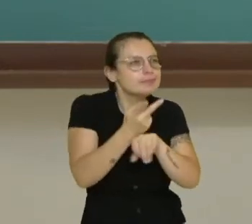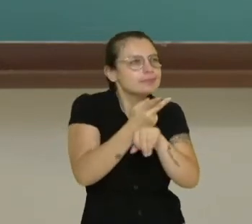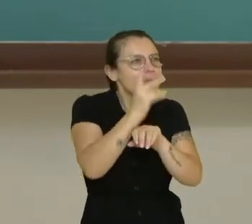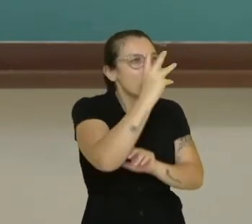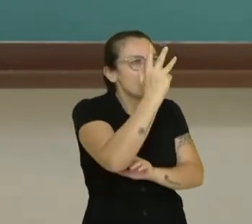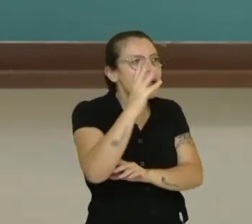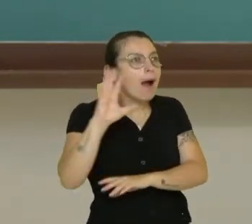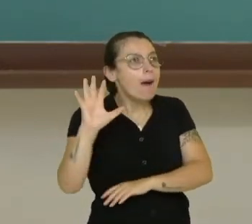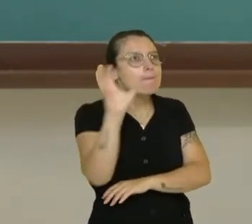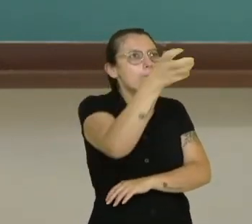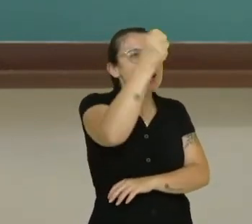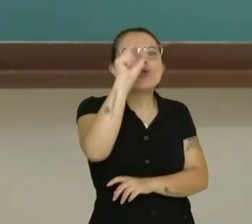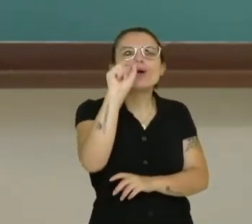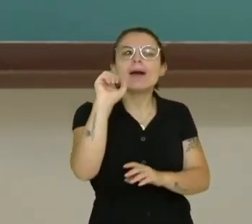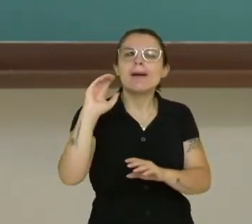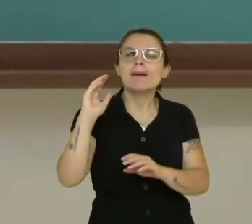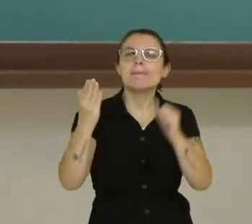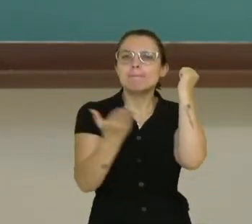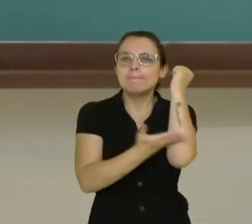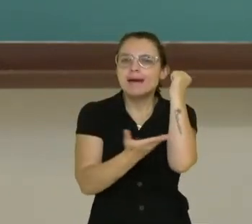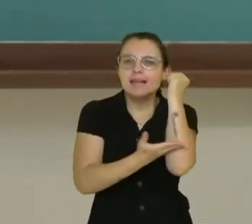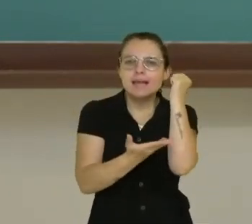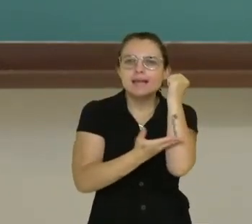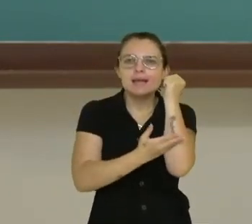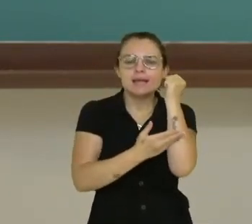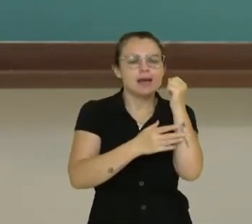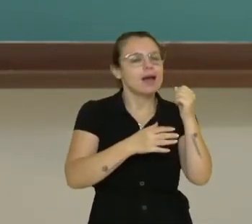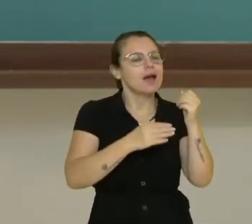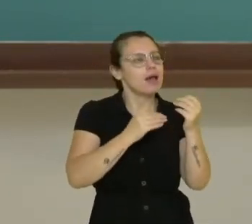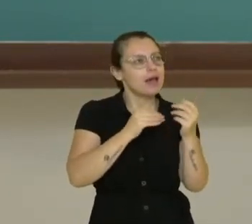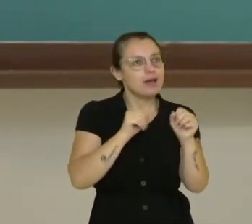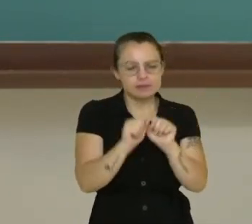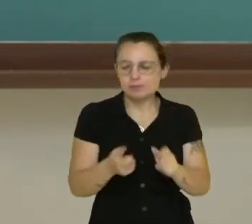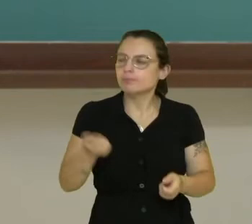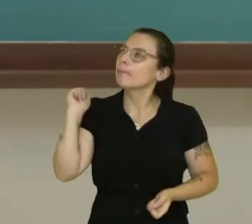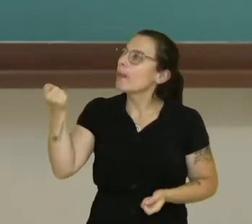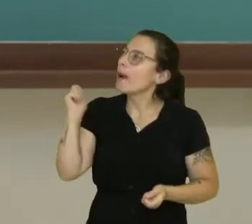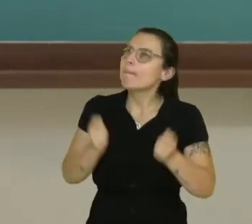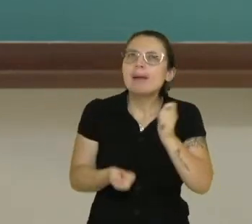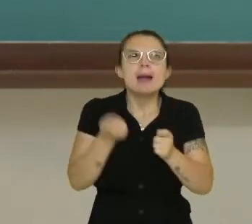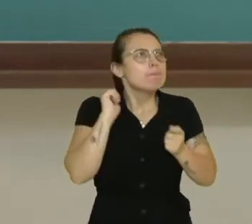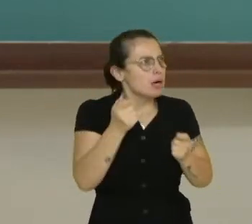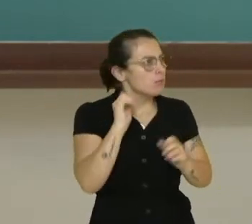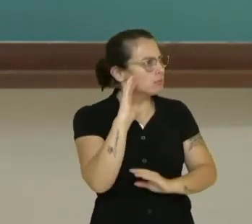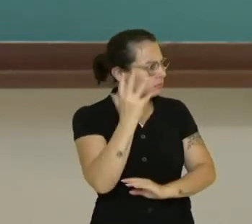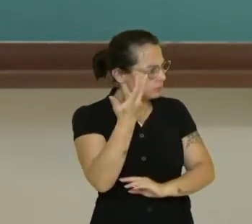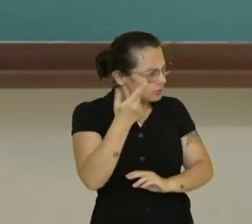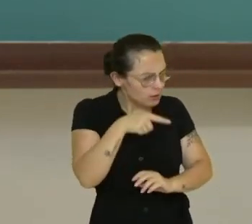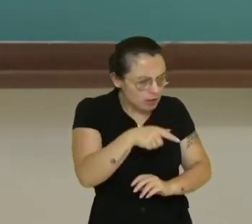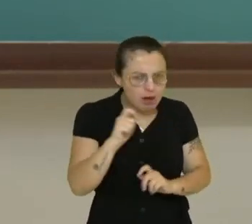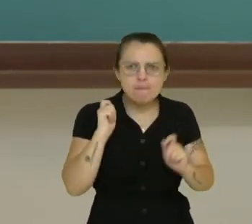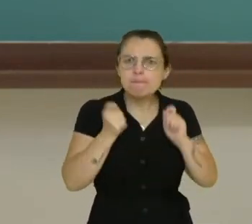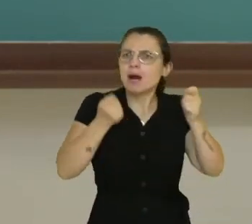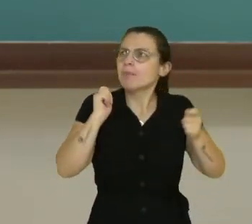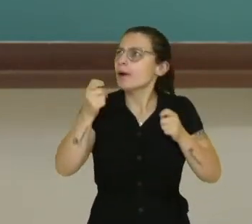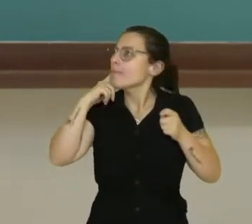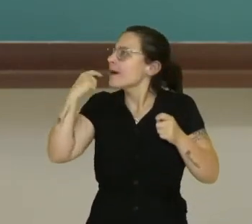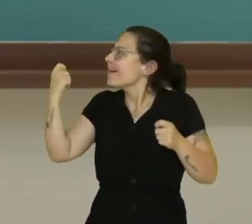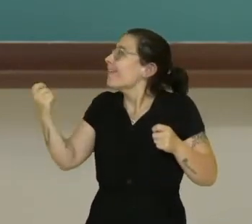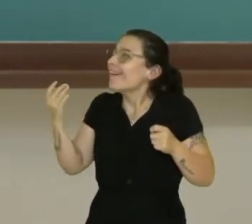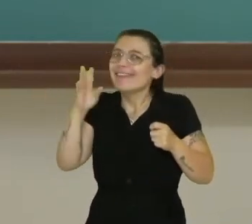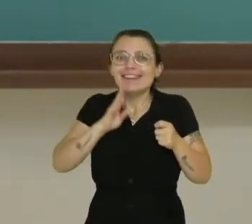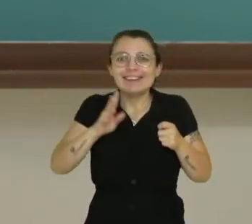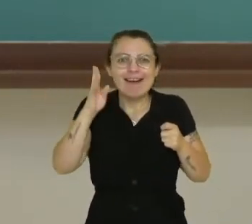buscando sonoridade numa madeira ou no meu próprio corpo, eu estou emitindo vibrações